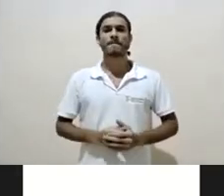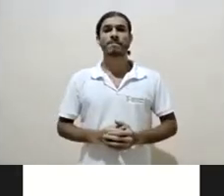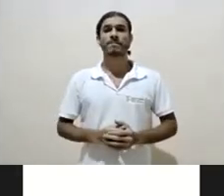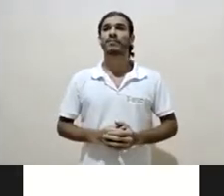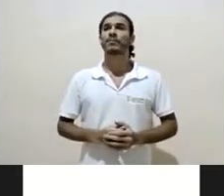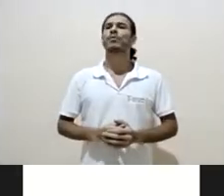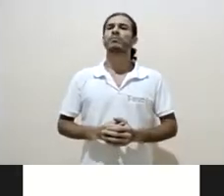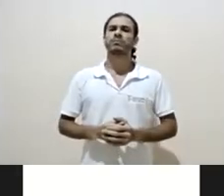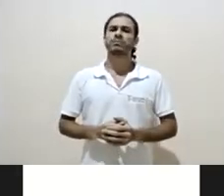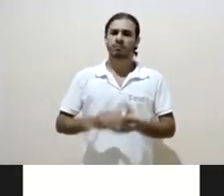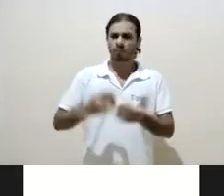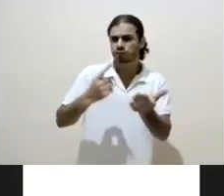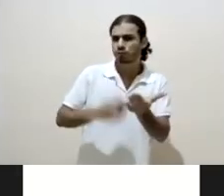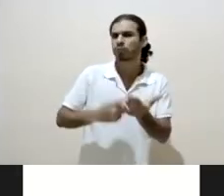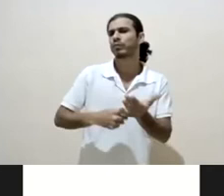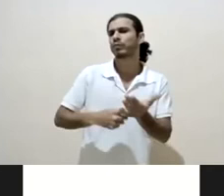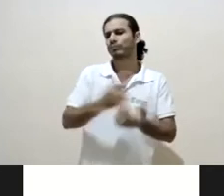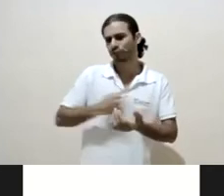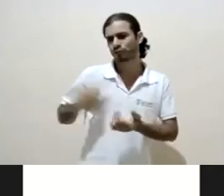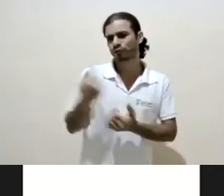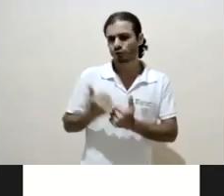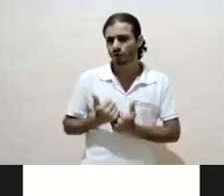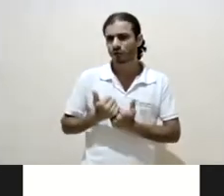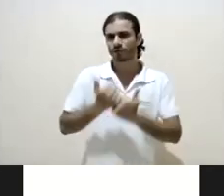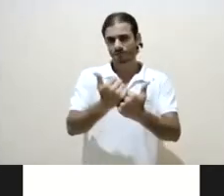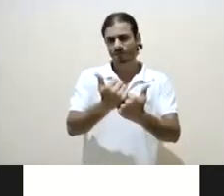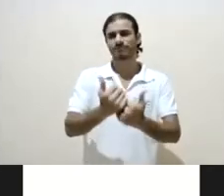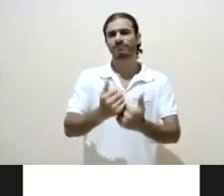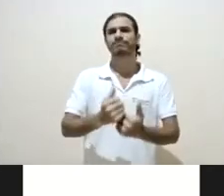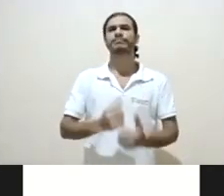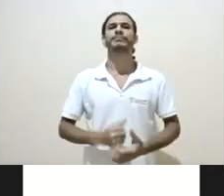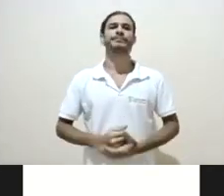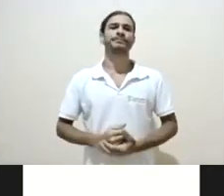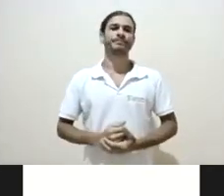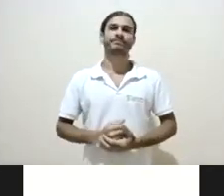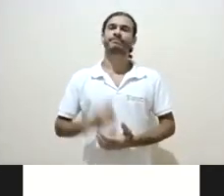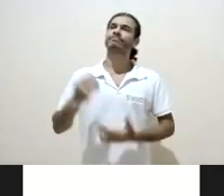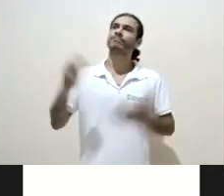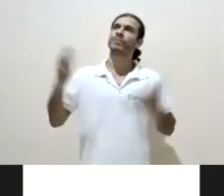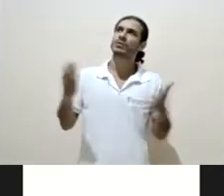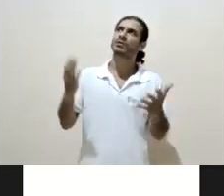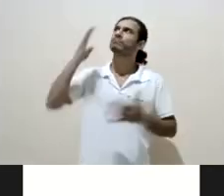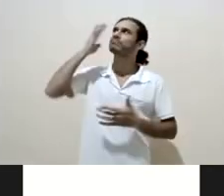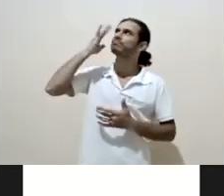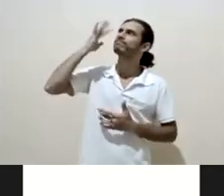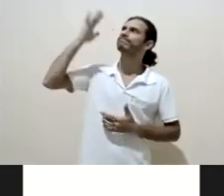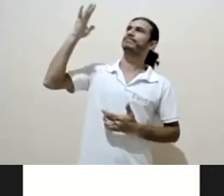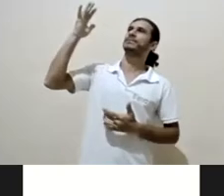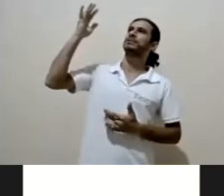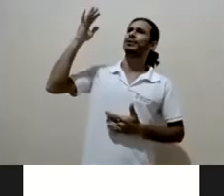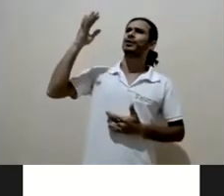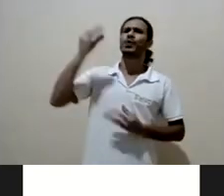jornada. Também fico aqui imaginando como é que nós vamos construir o ano que vem essa nossa